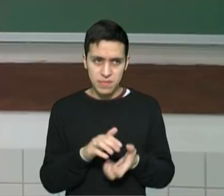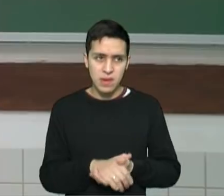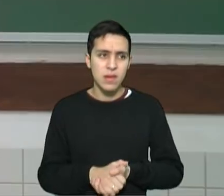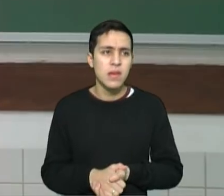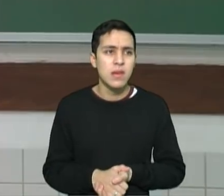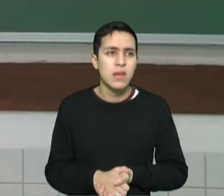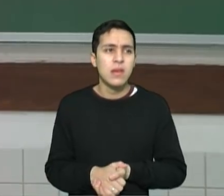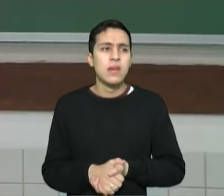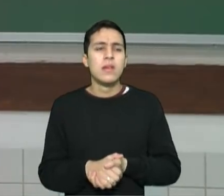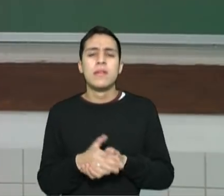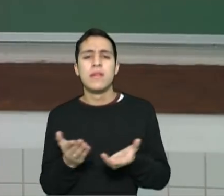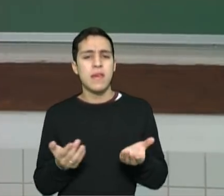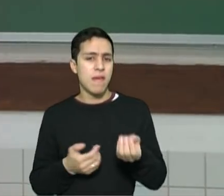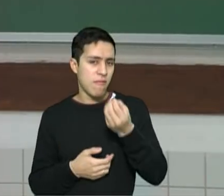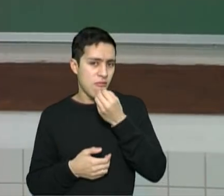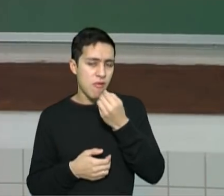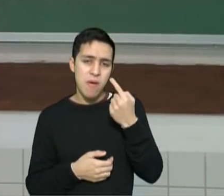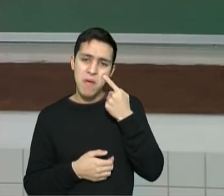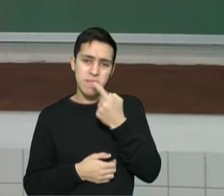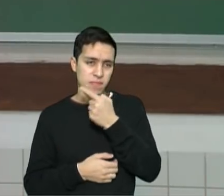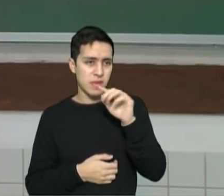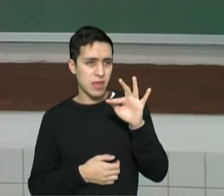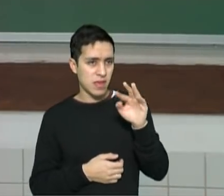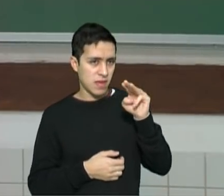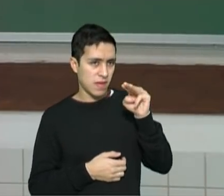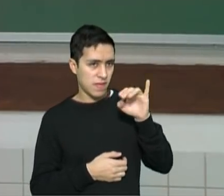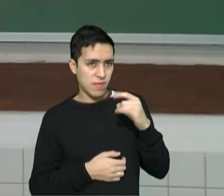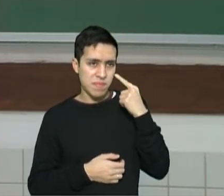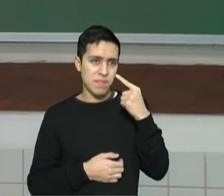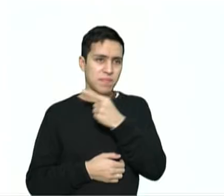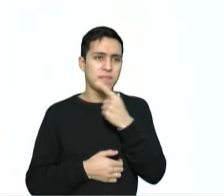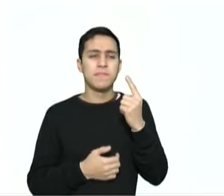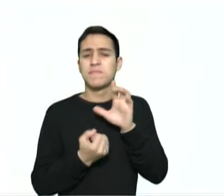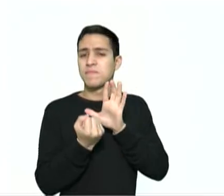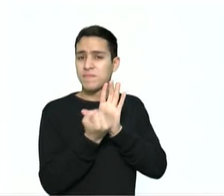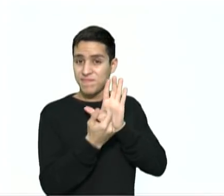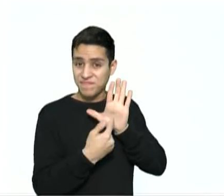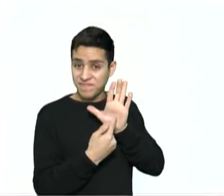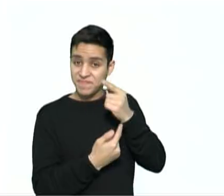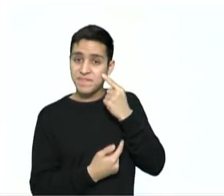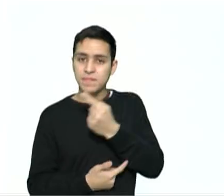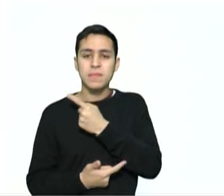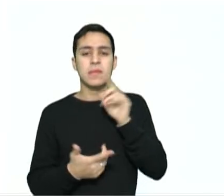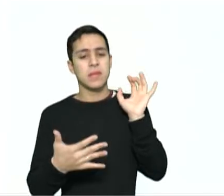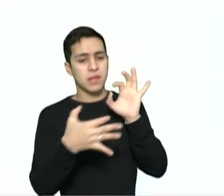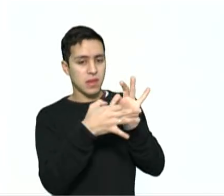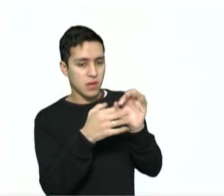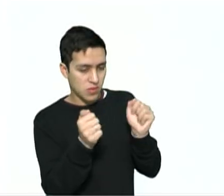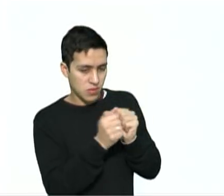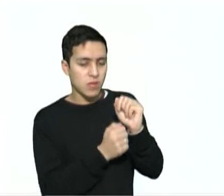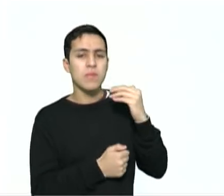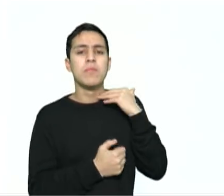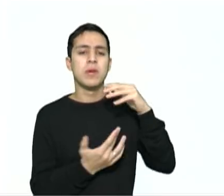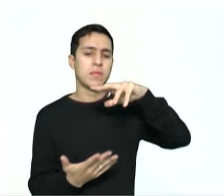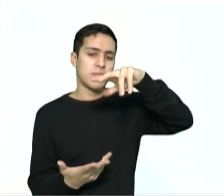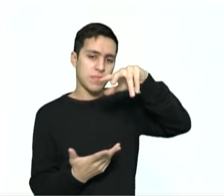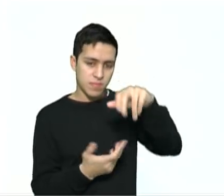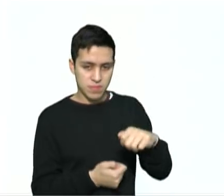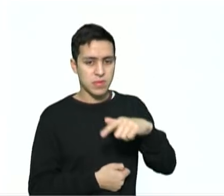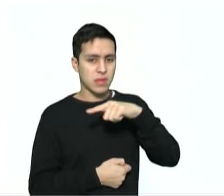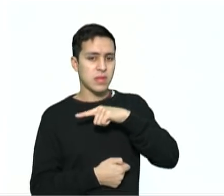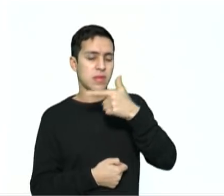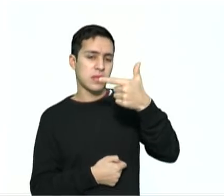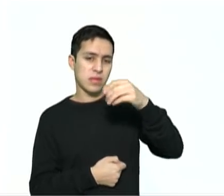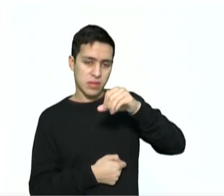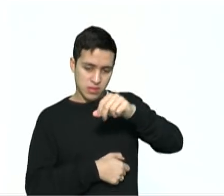A. Logicamente, FMI, símbolozinho do FMI, vai nascer junto com o Banco Mundial. Tem